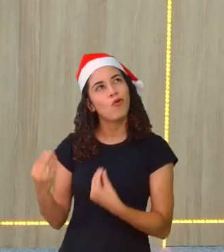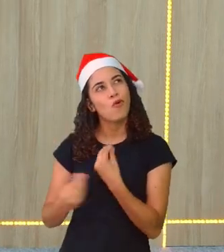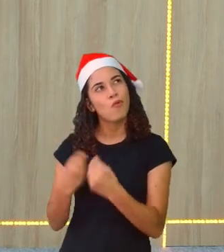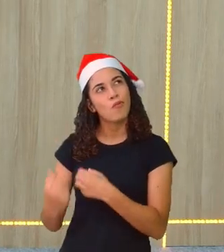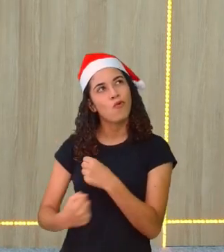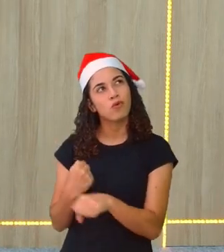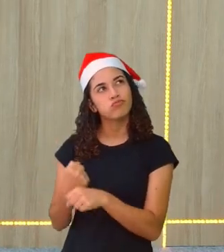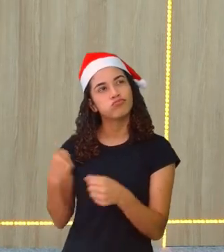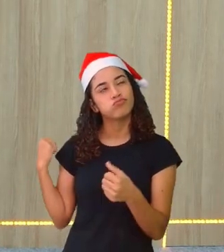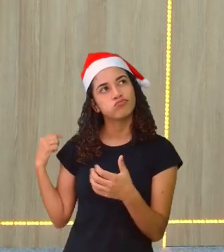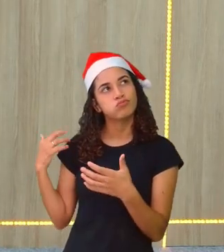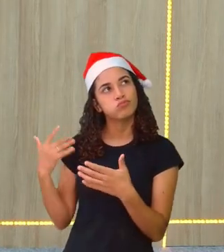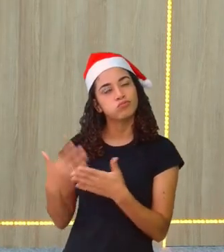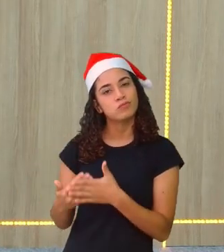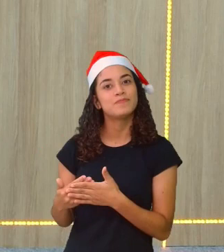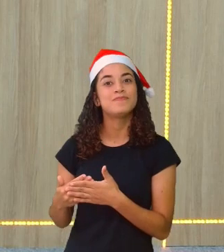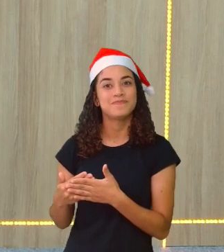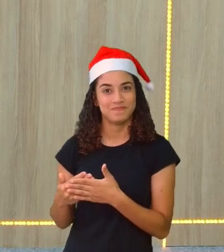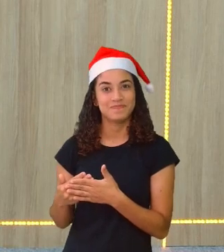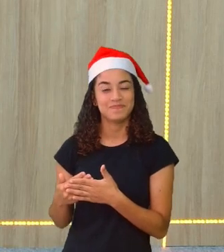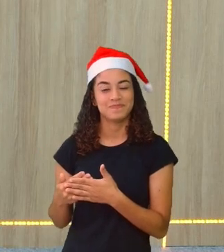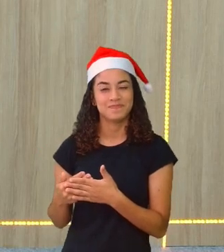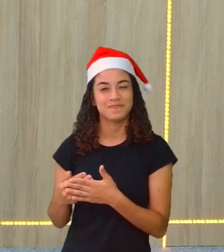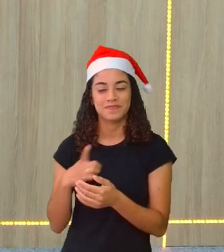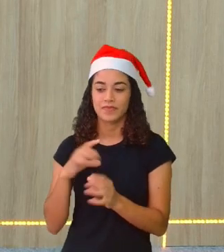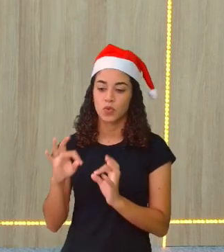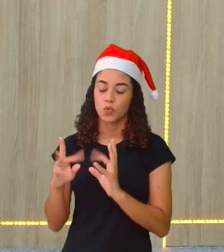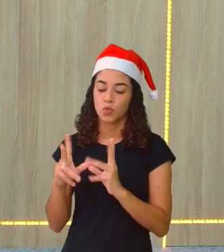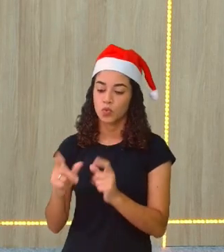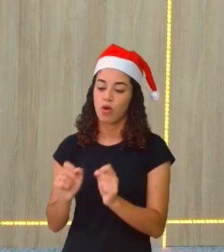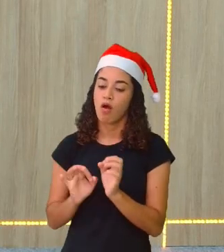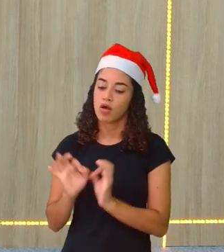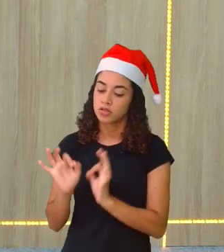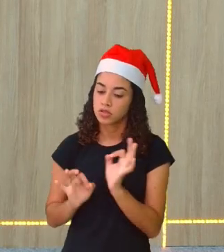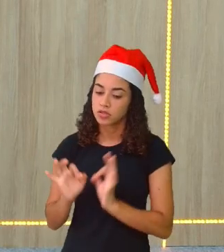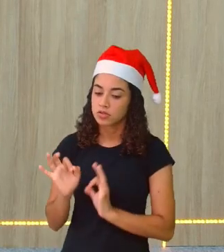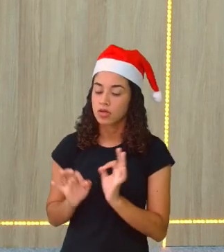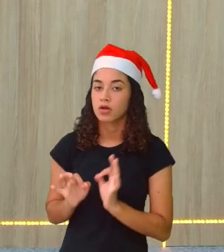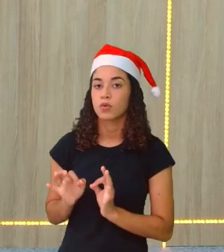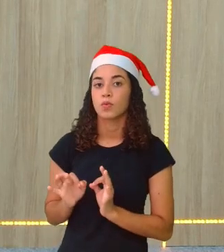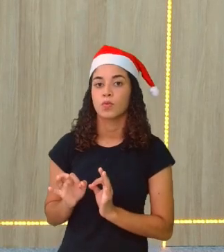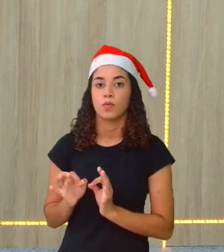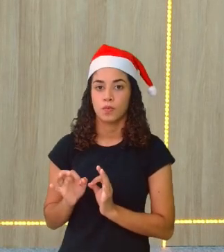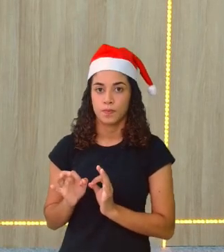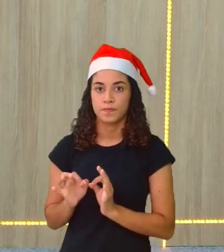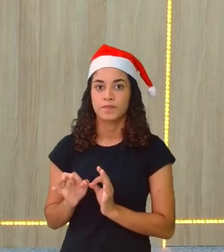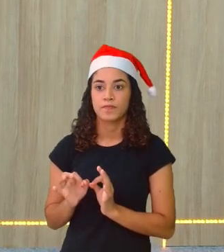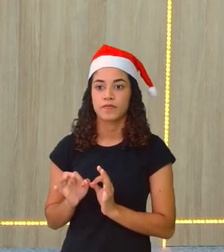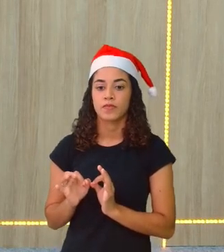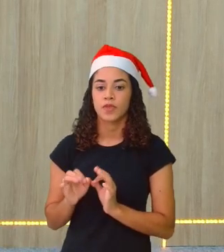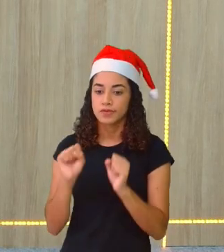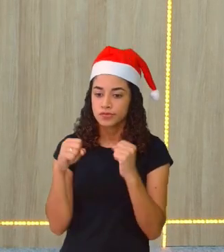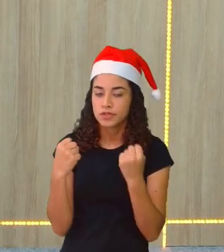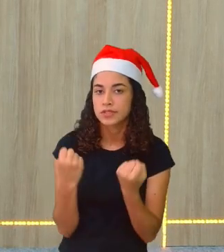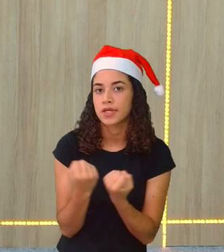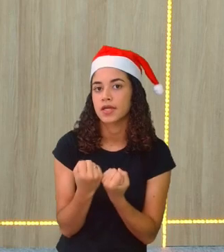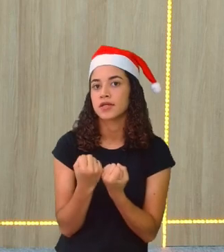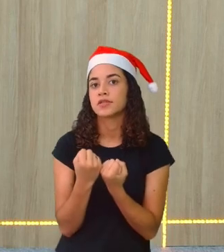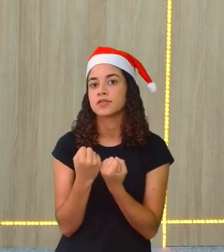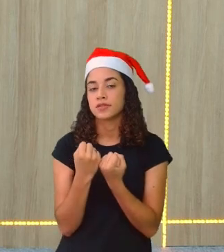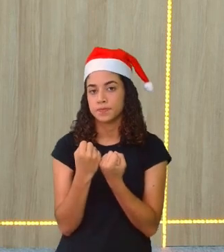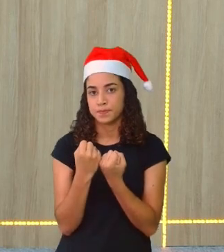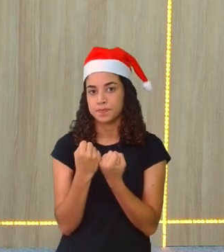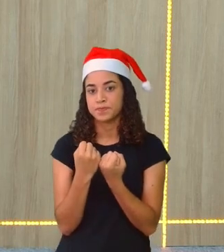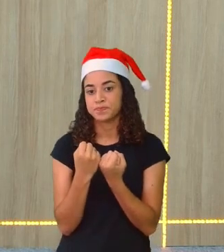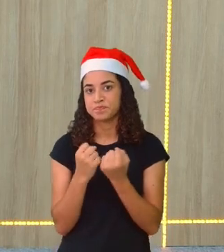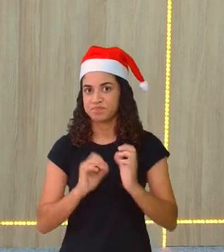gente tem toda uma organização, né, na sociedade, né, para